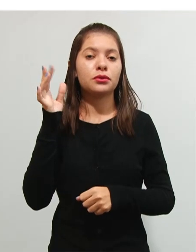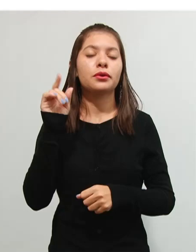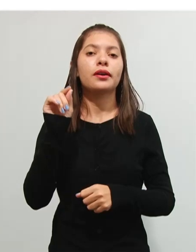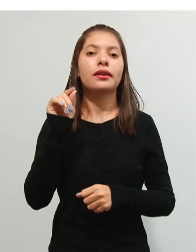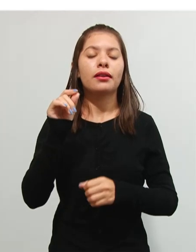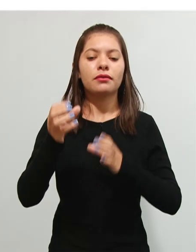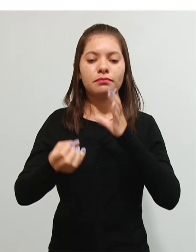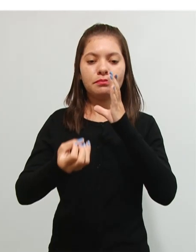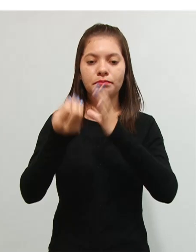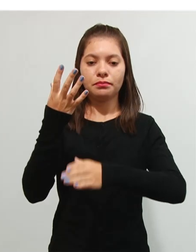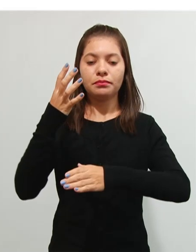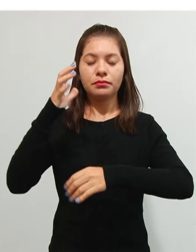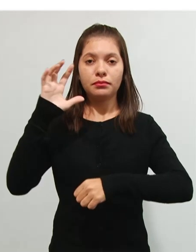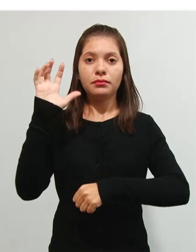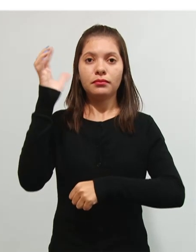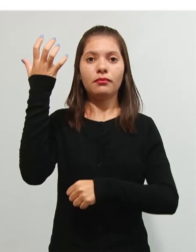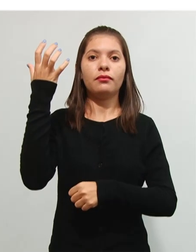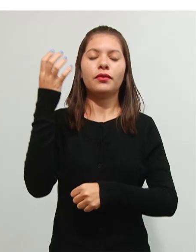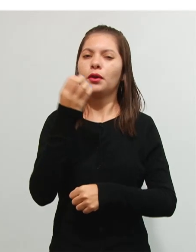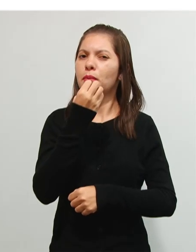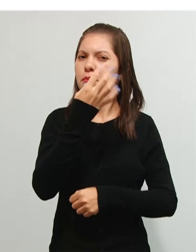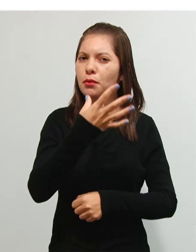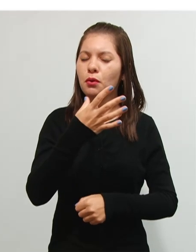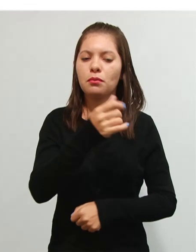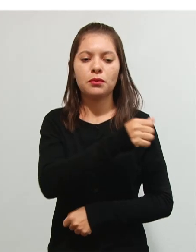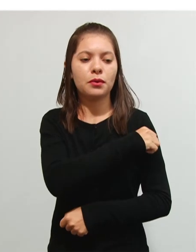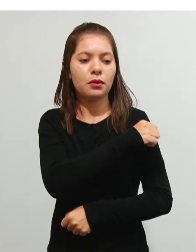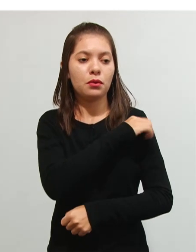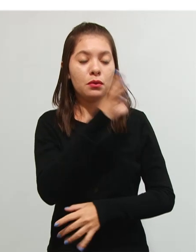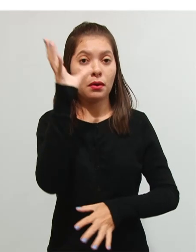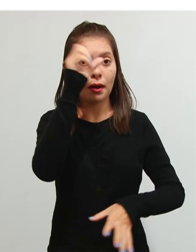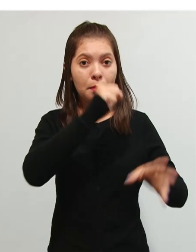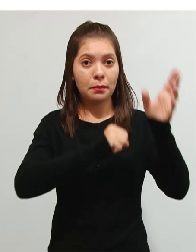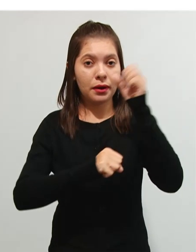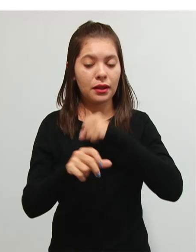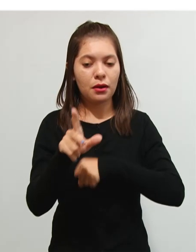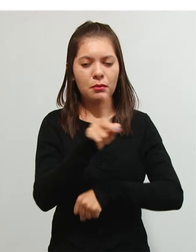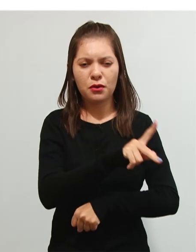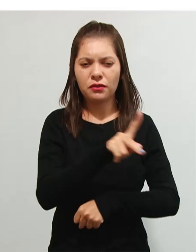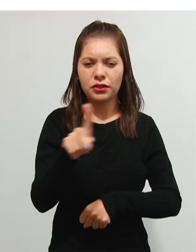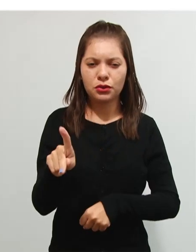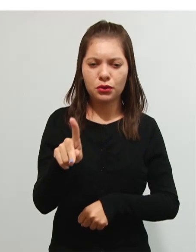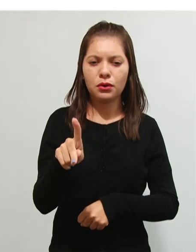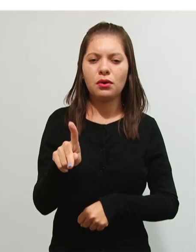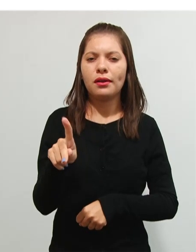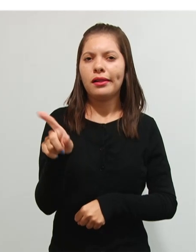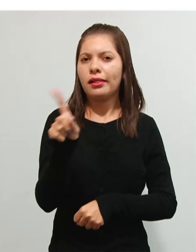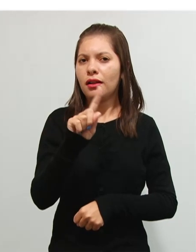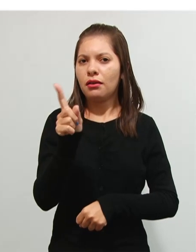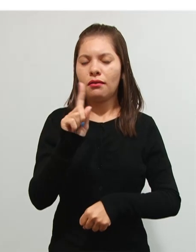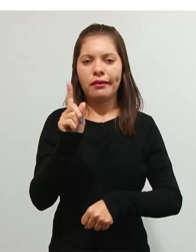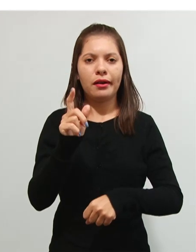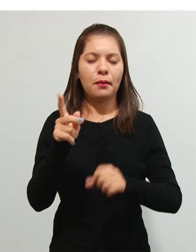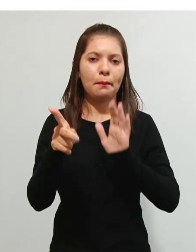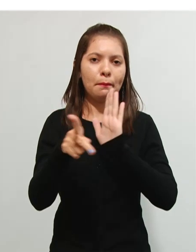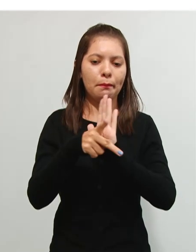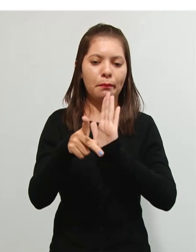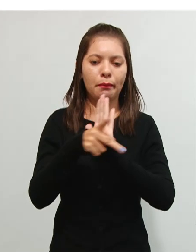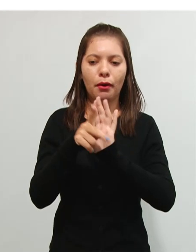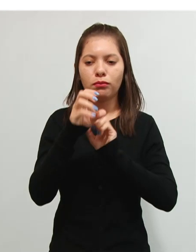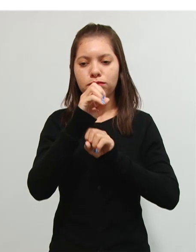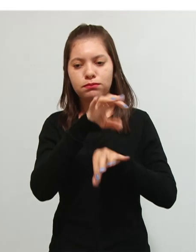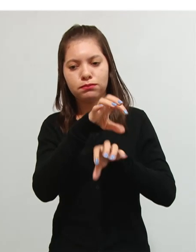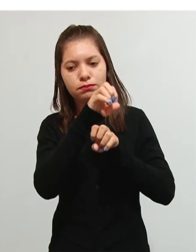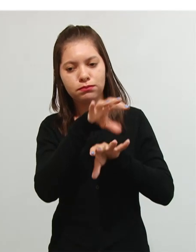deve criar condições favoráveis para que os alunos aprendam. O professor não é o próprio ensinante. O professor